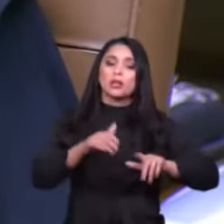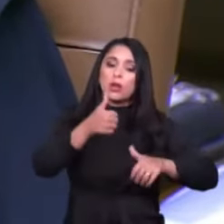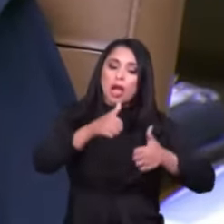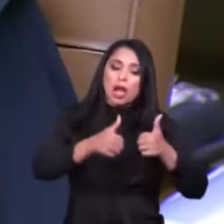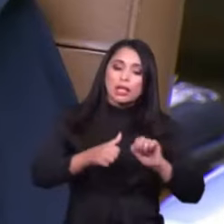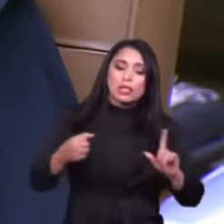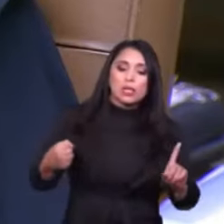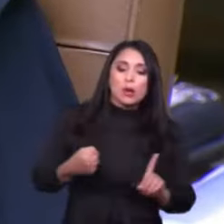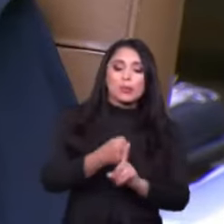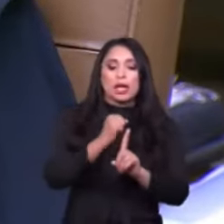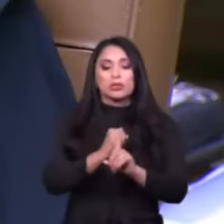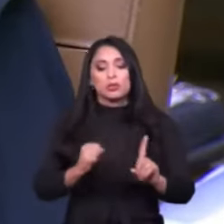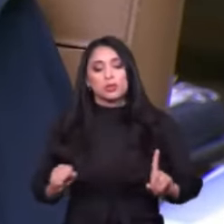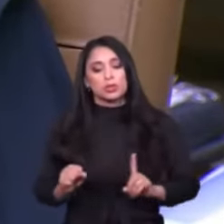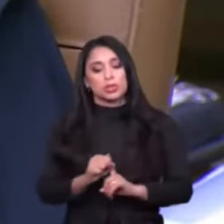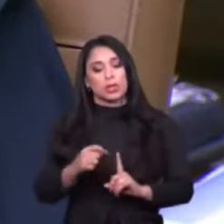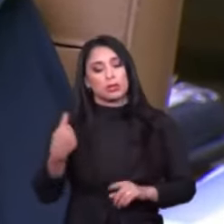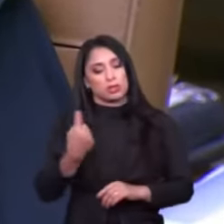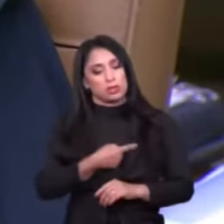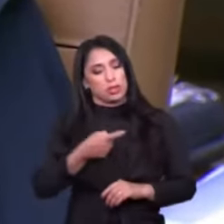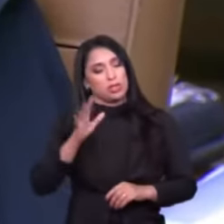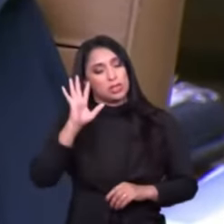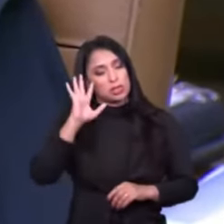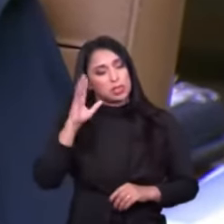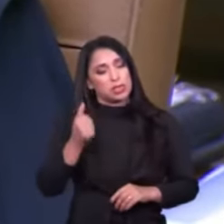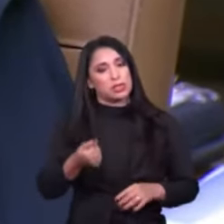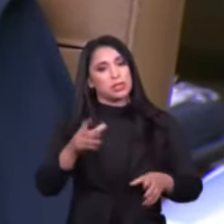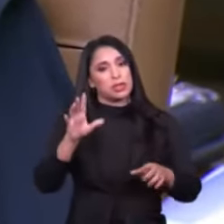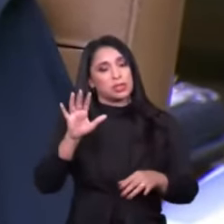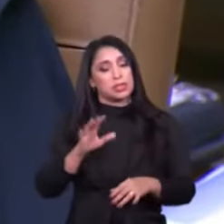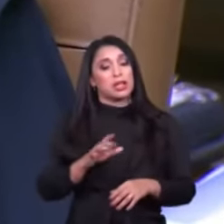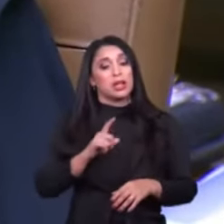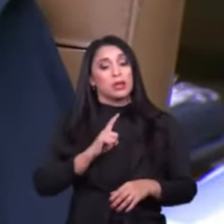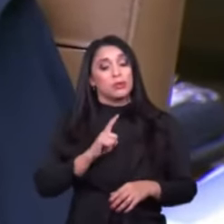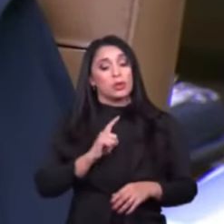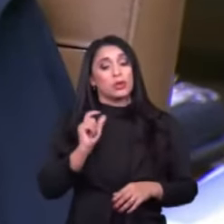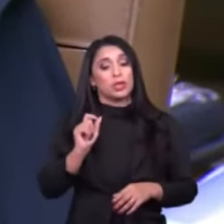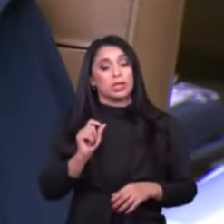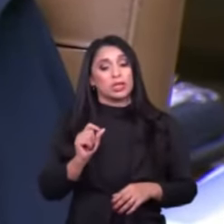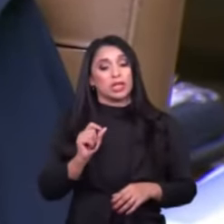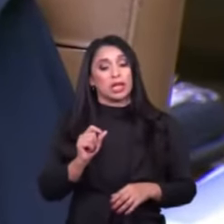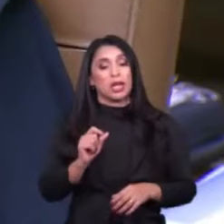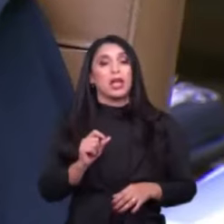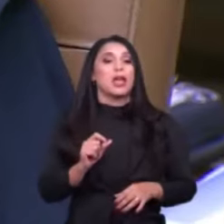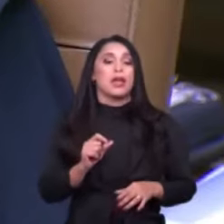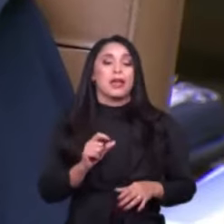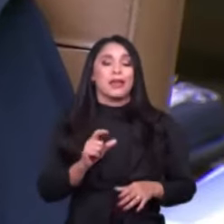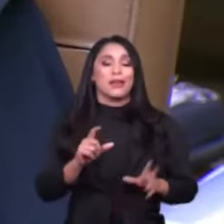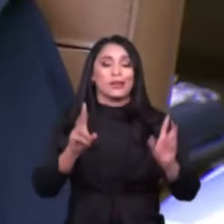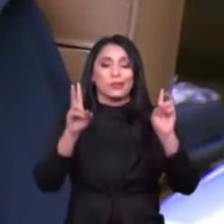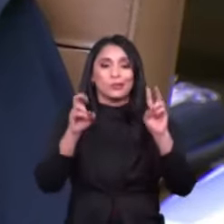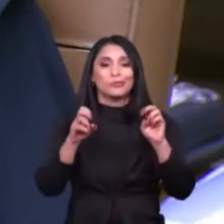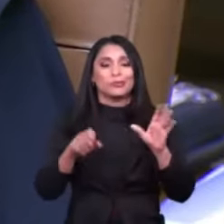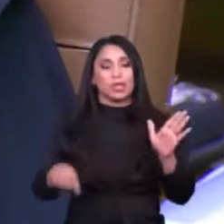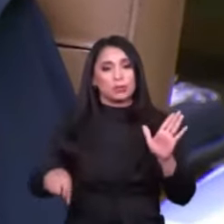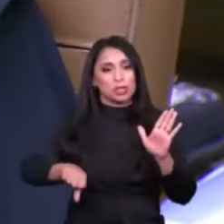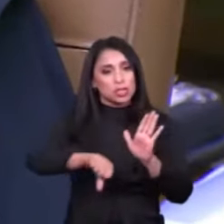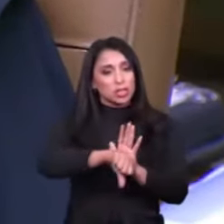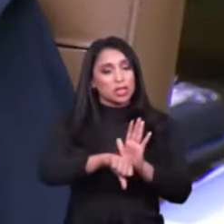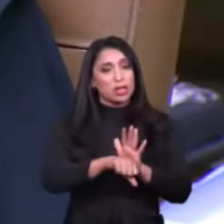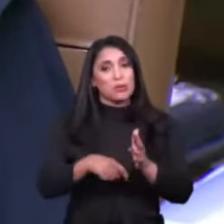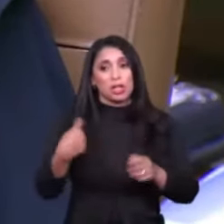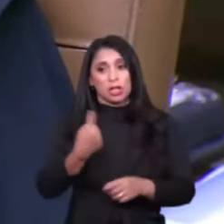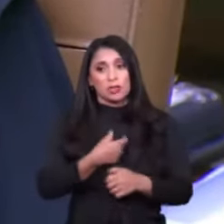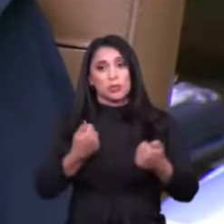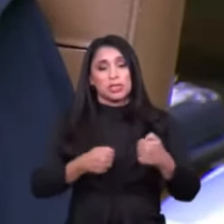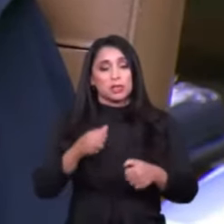consequências sociais de nossas decisões, mormente nesse assunto, que tangencia tanto o aspecto criminal, que deve proteger a sociedade e seus cidadãos